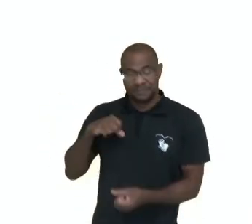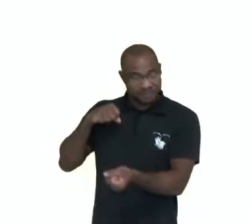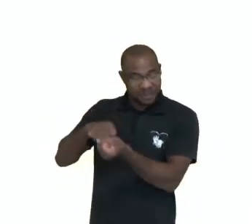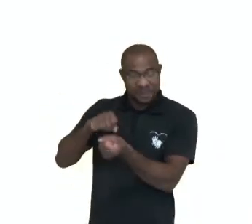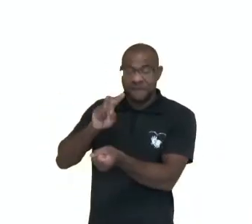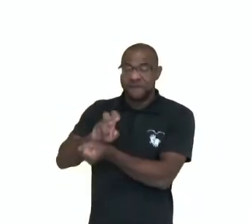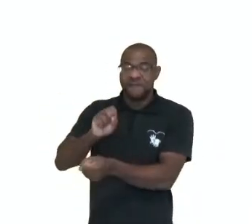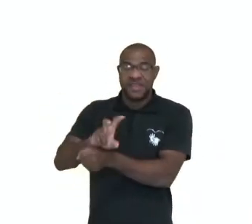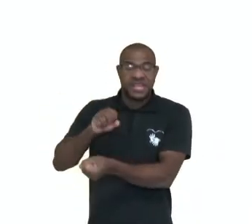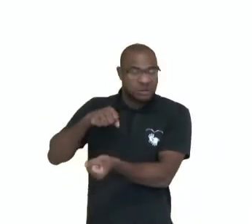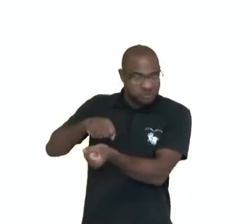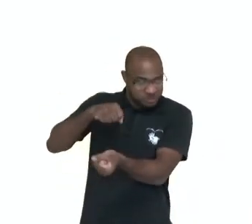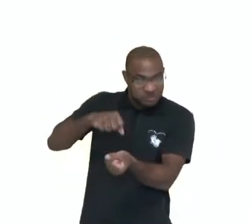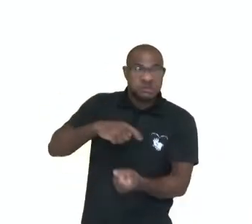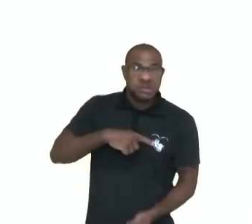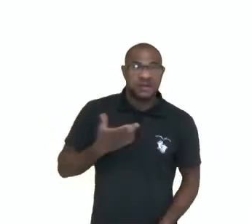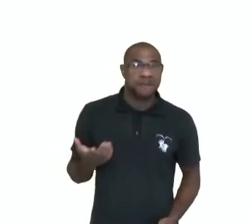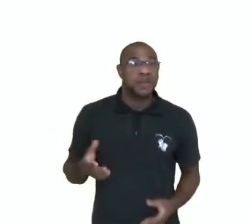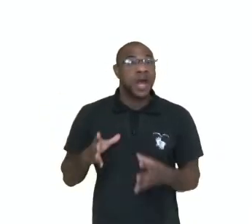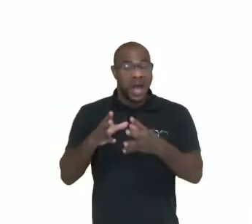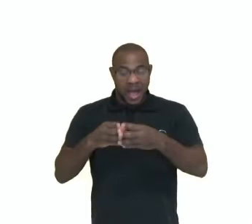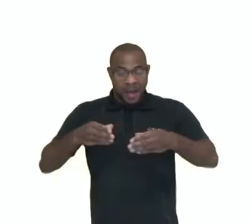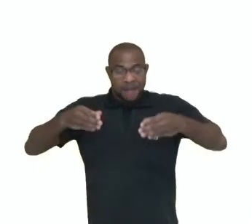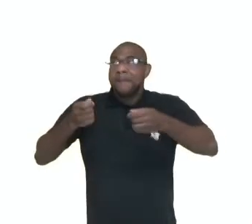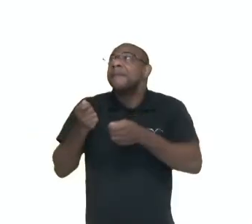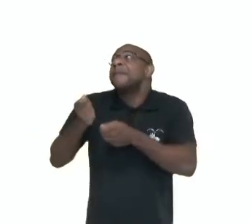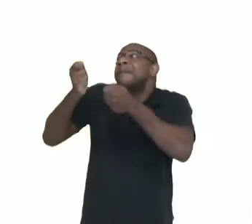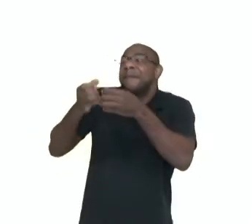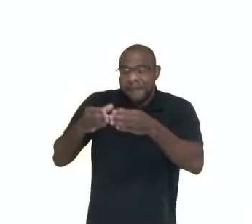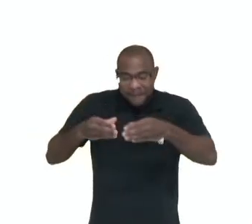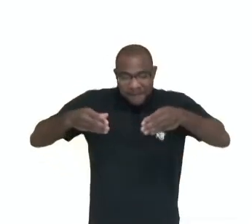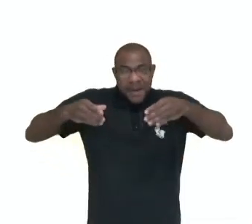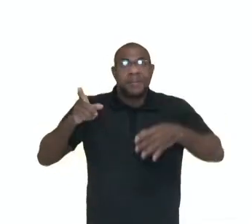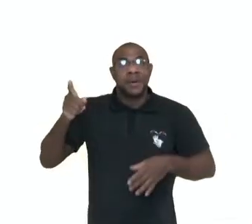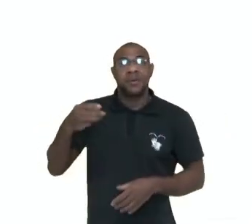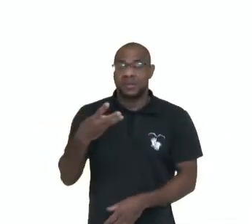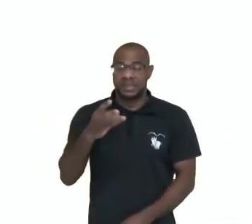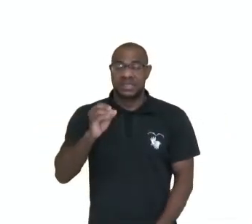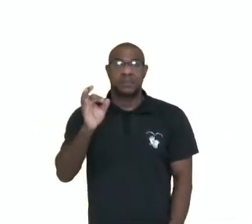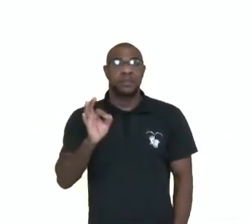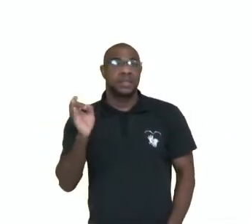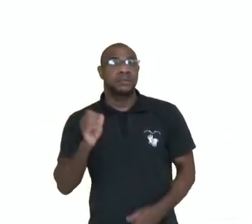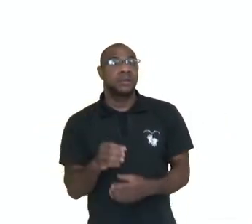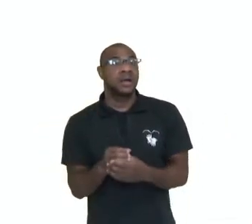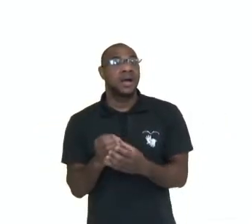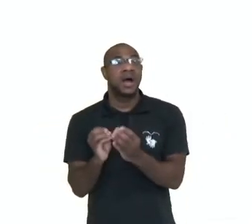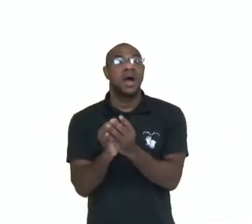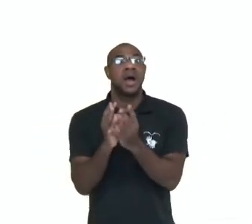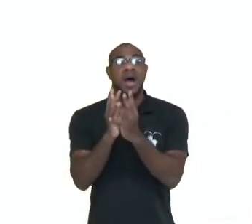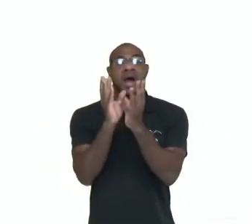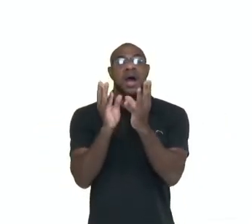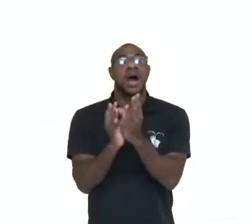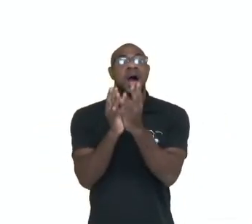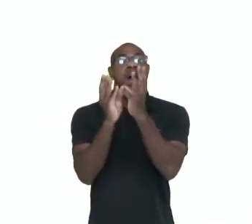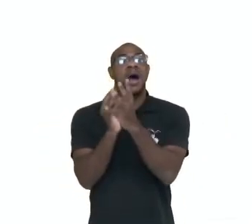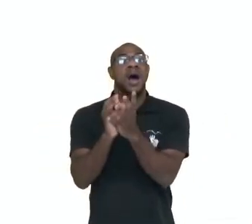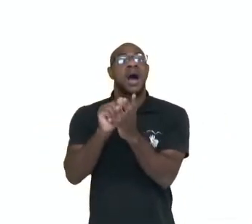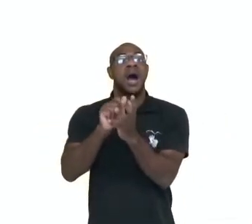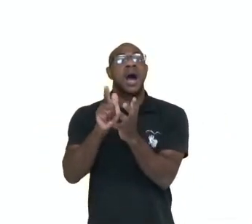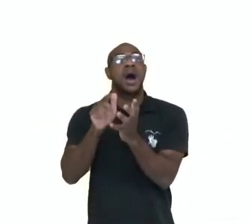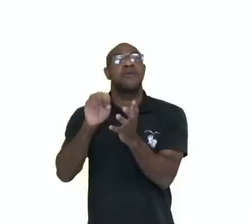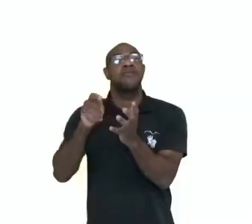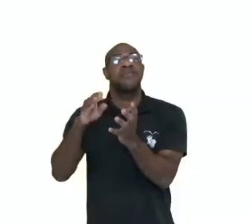coisa interessante. Mamão, 30%. Olha o alface, que eu gosto muito de